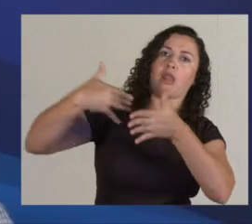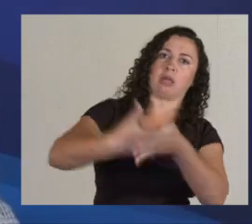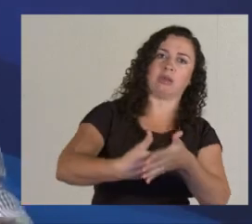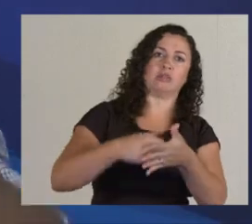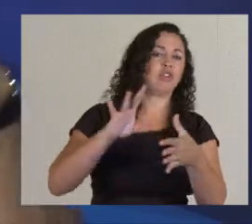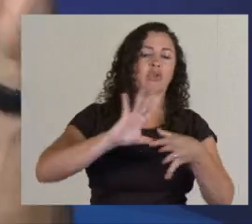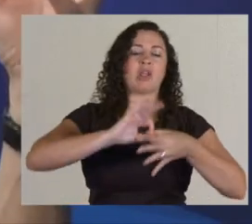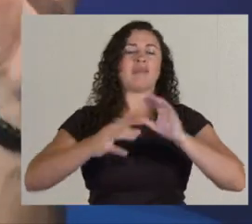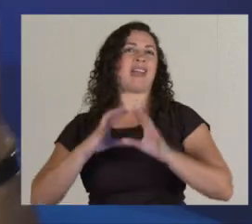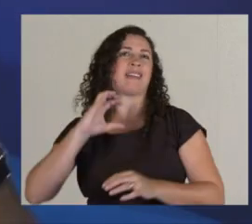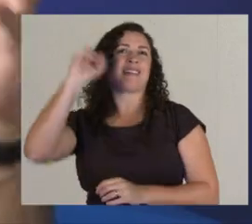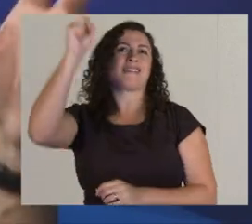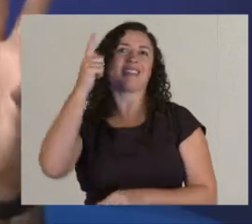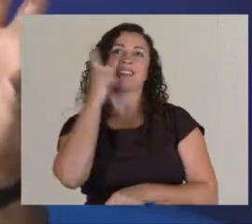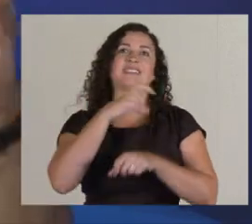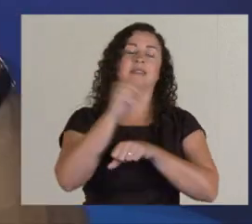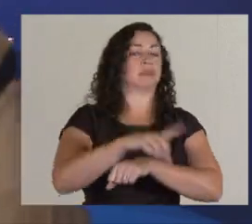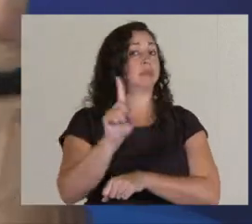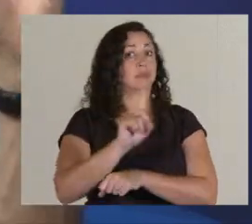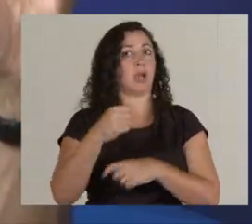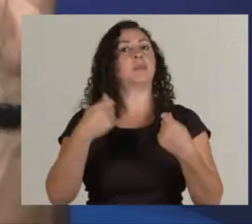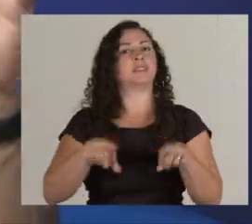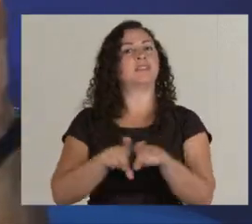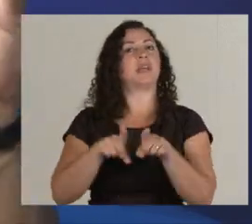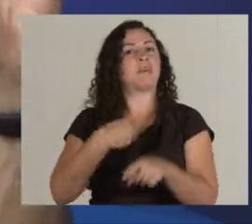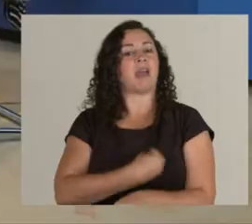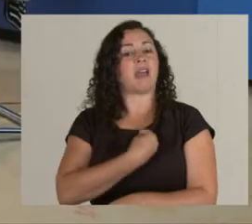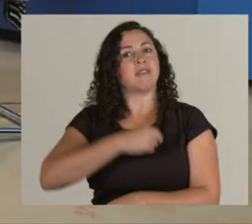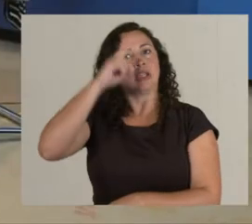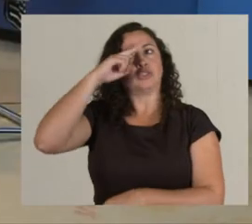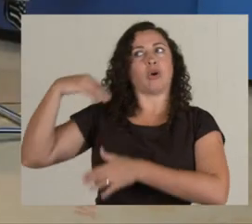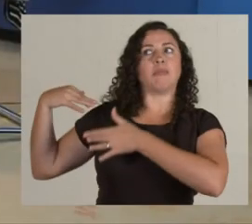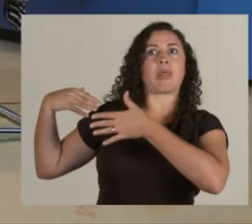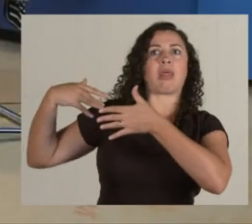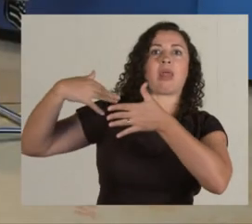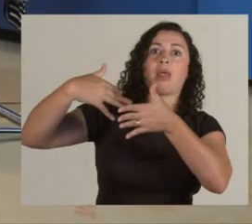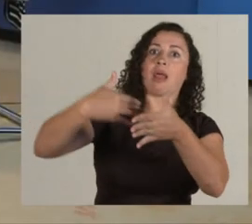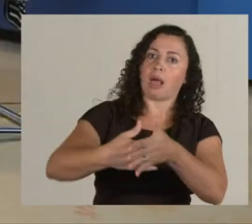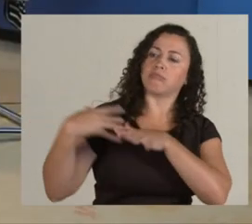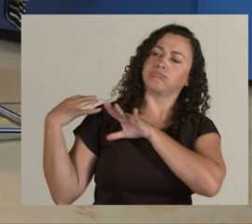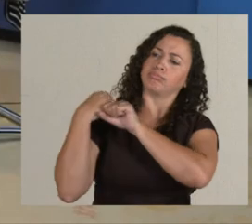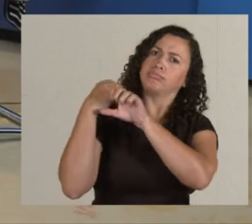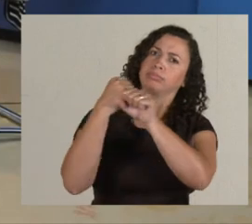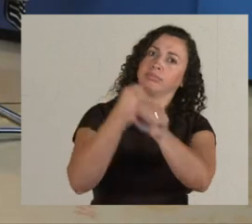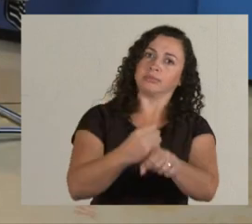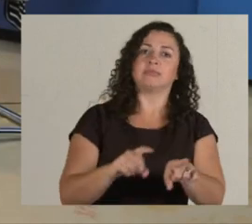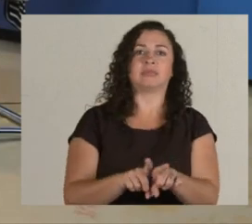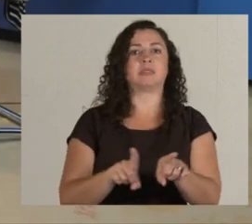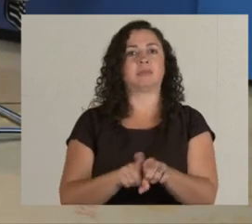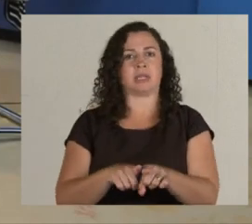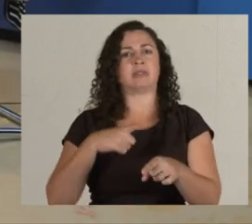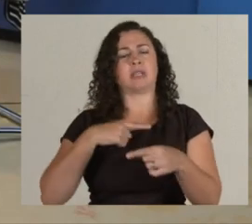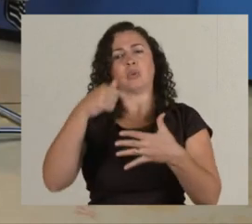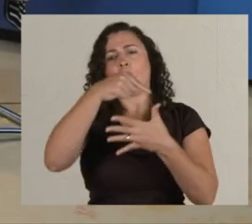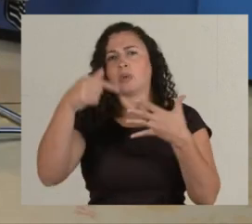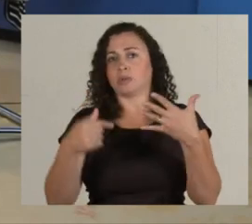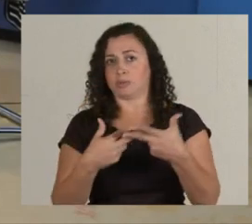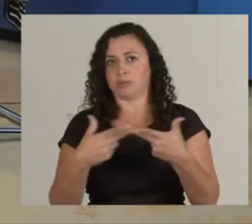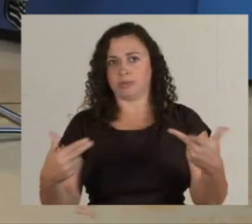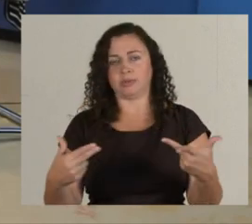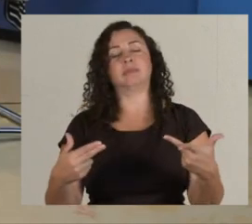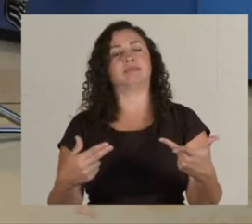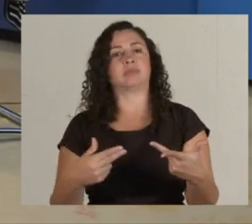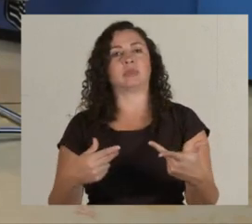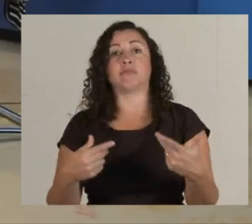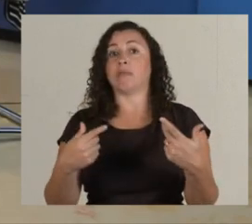será simplesmente, ah, ganhei a Olimpíada e entrei. Não, você tem que atender um conjunto de fatores, mas que desobriga